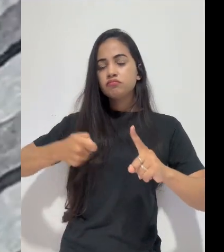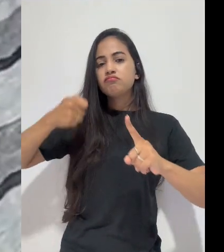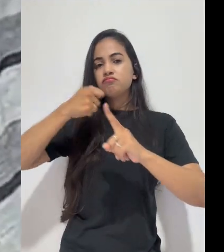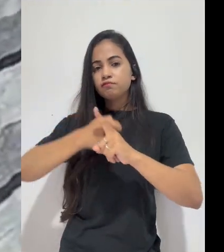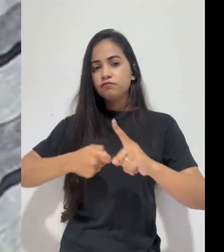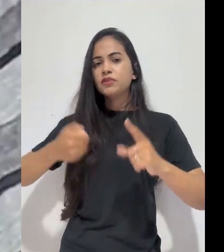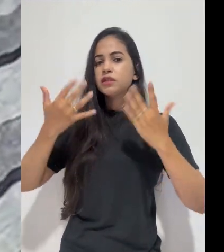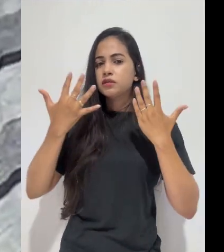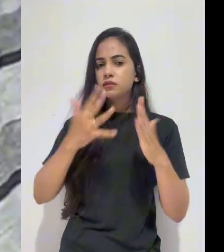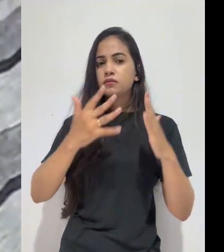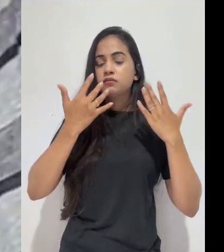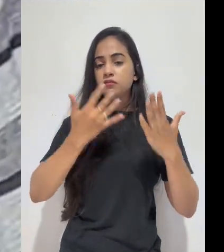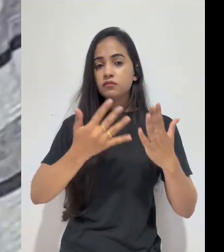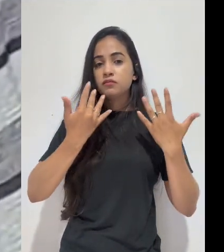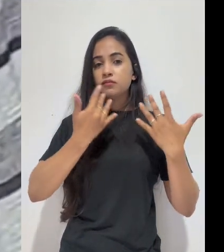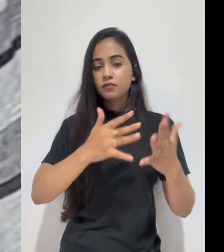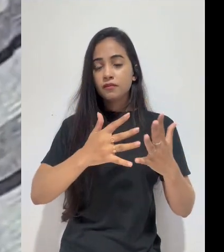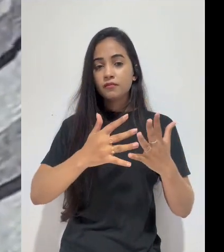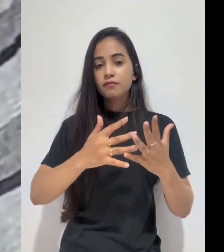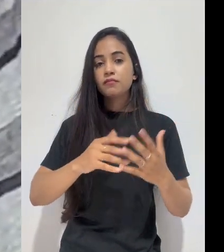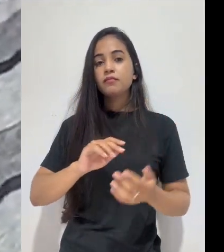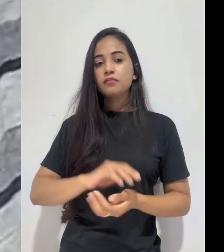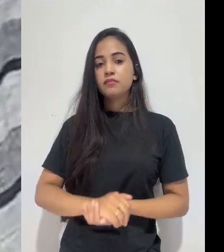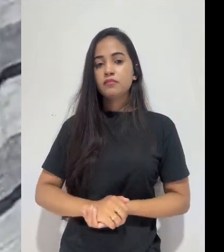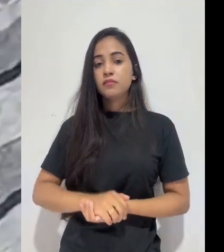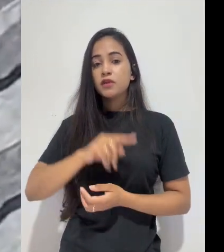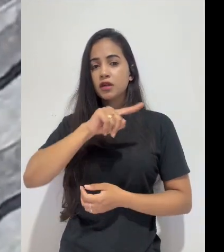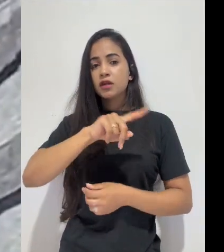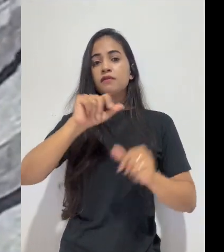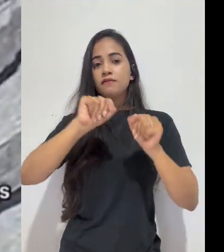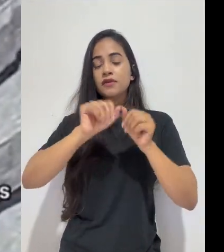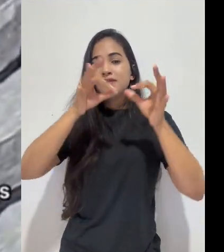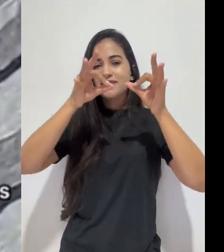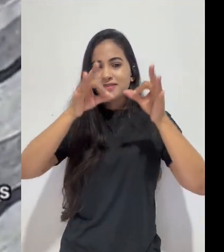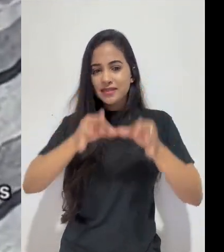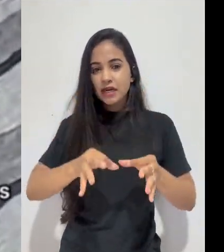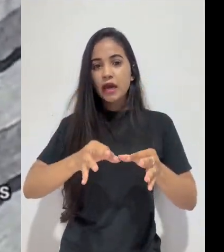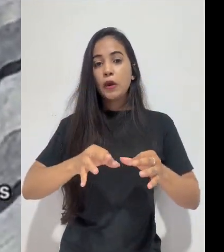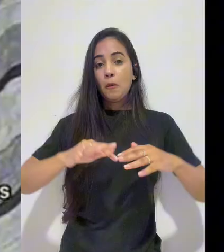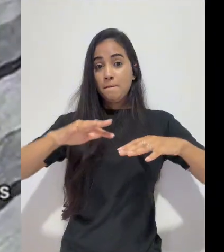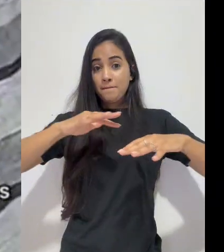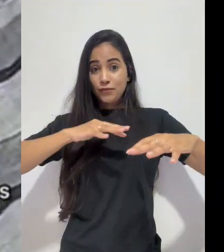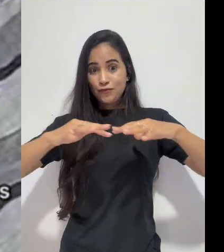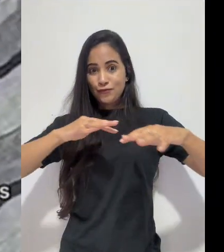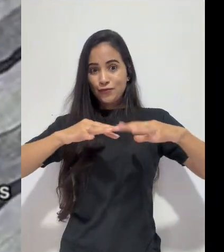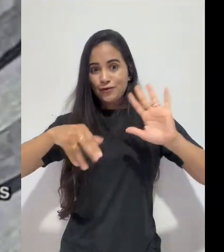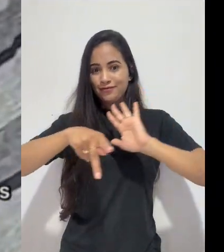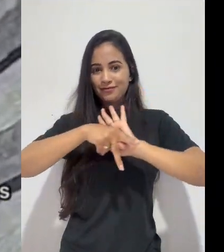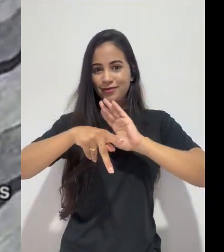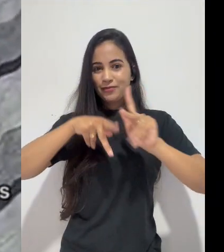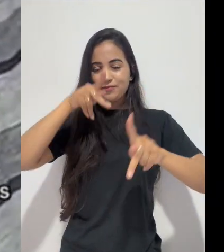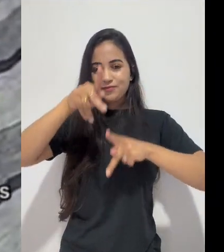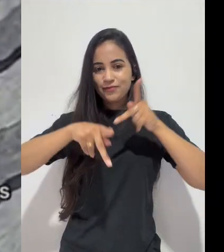chegar, bater palma e apoiar o cara até a última gota mesmo, cara. O movimento negro foi em cima,